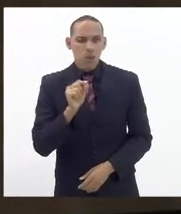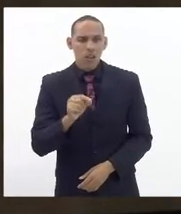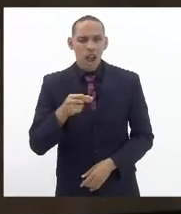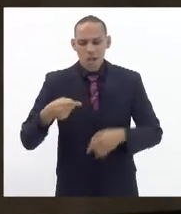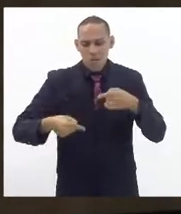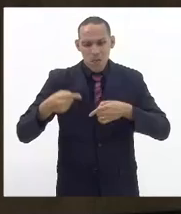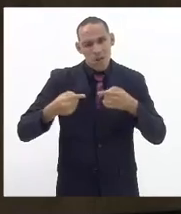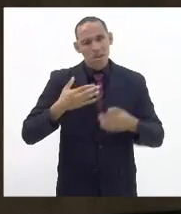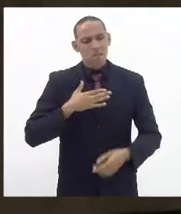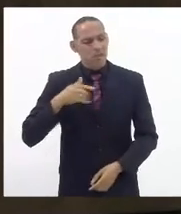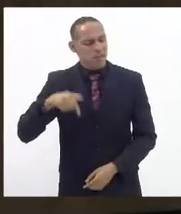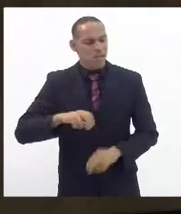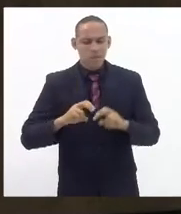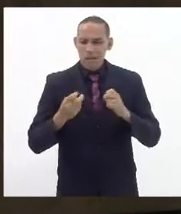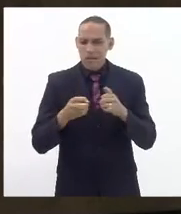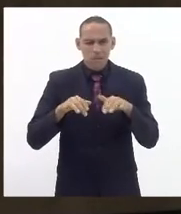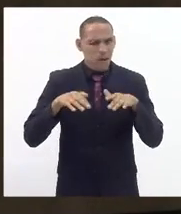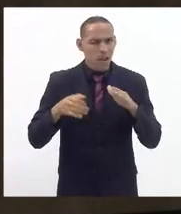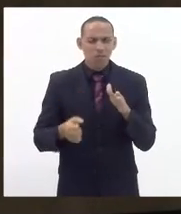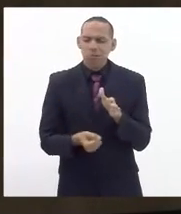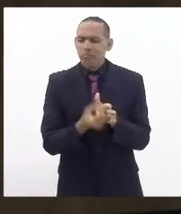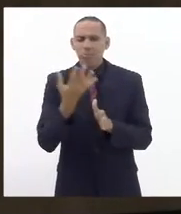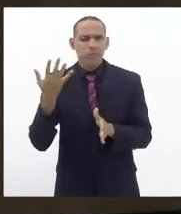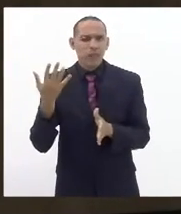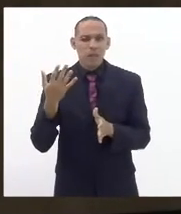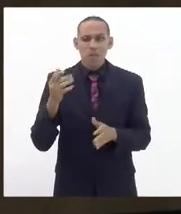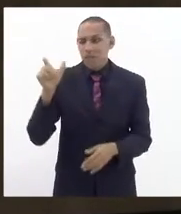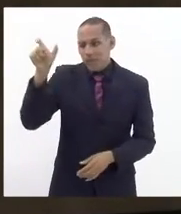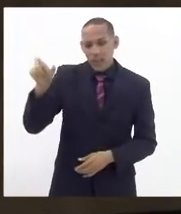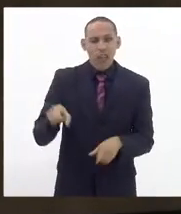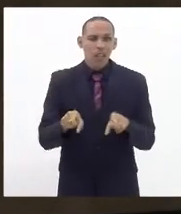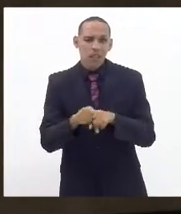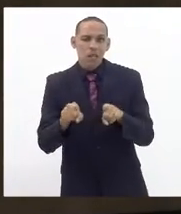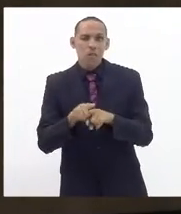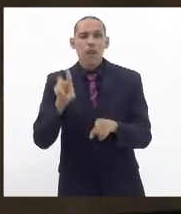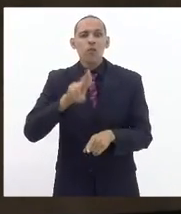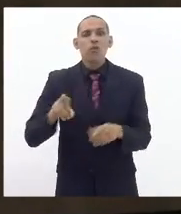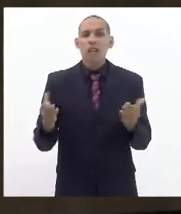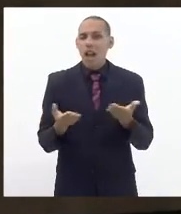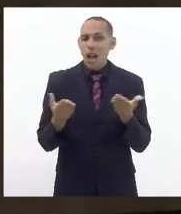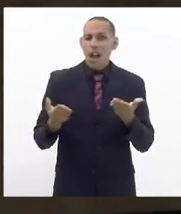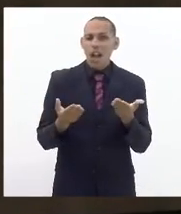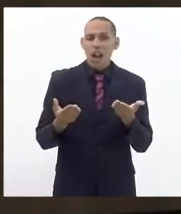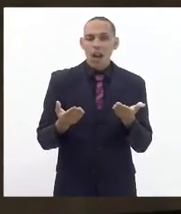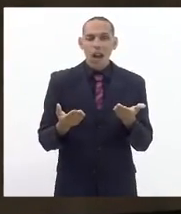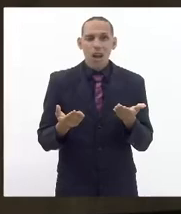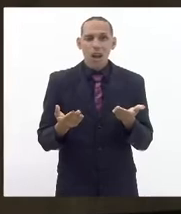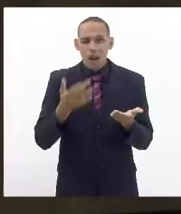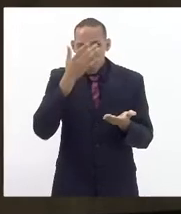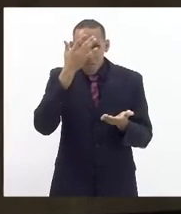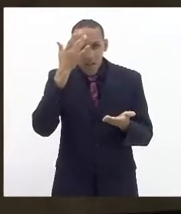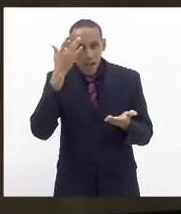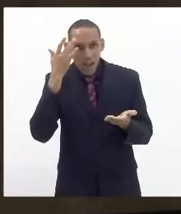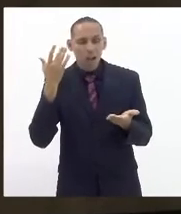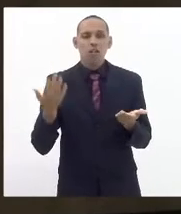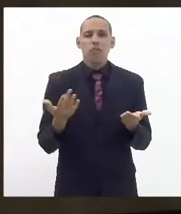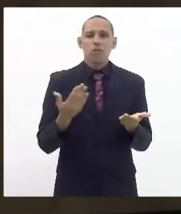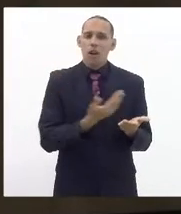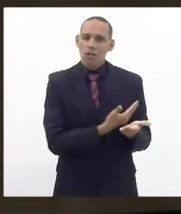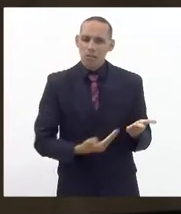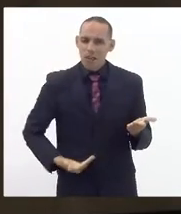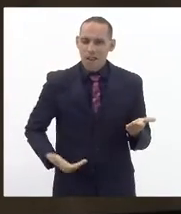discussões minhas aqui no plenário. Ele utiliza, nesse exato momento, servidores cedidos para a Assembleia